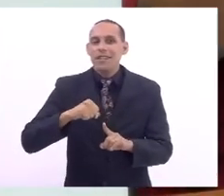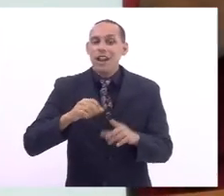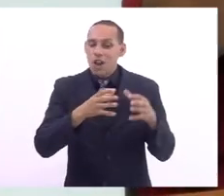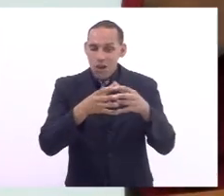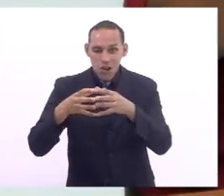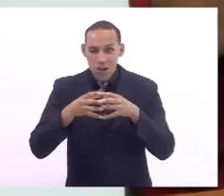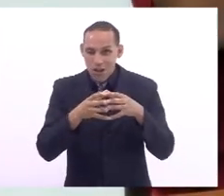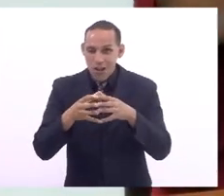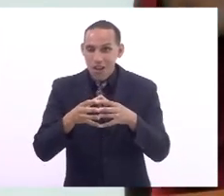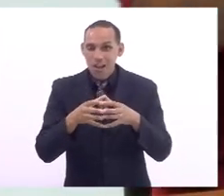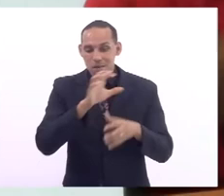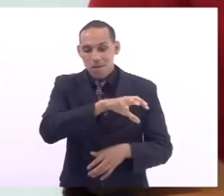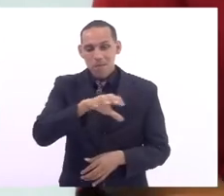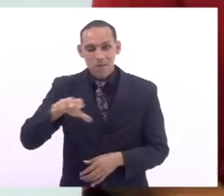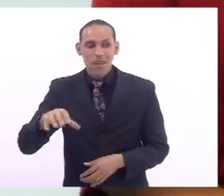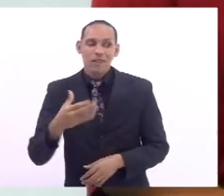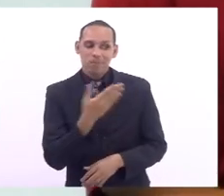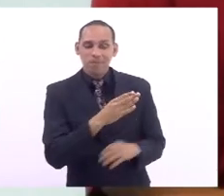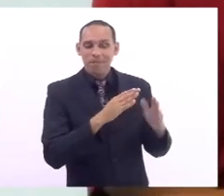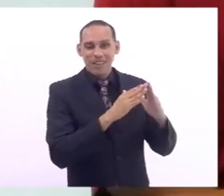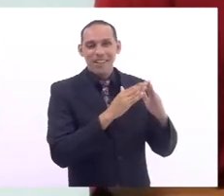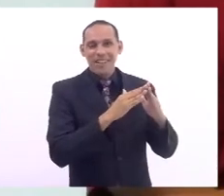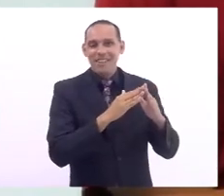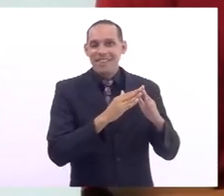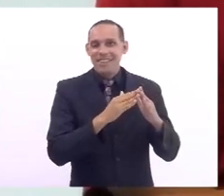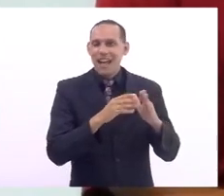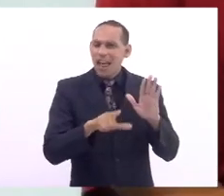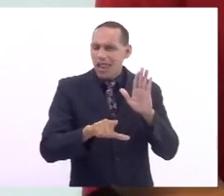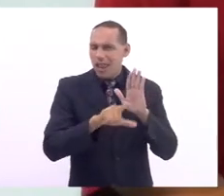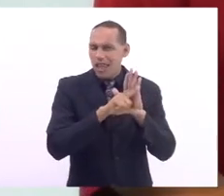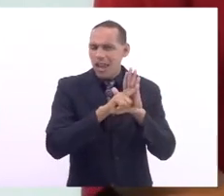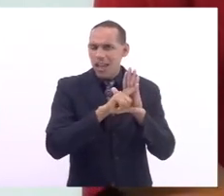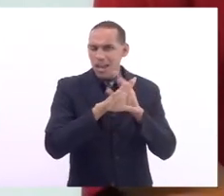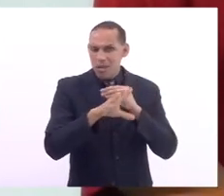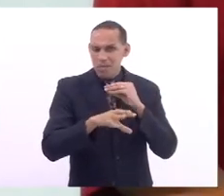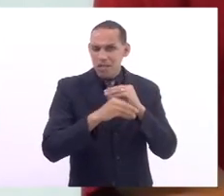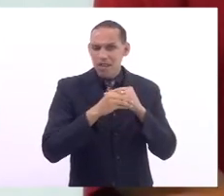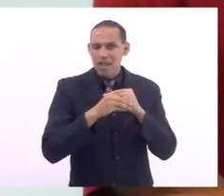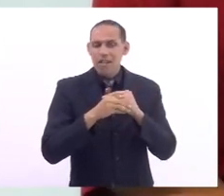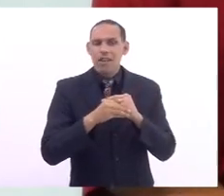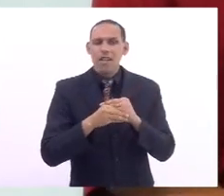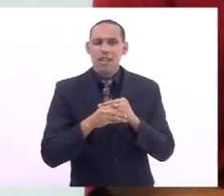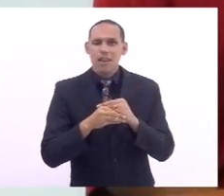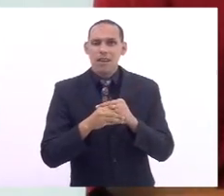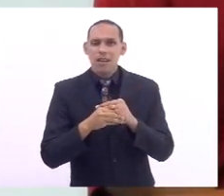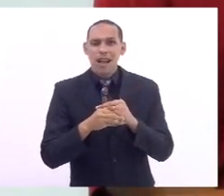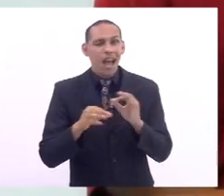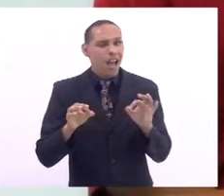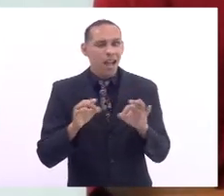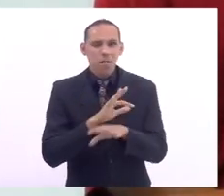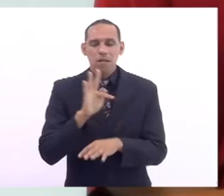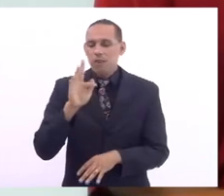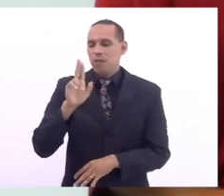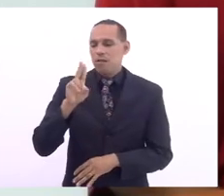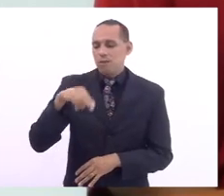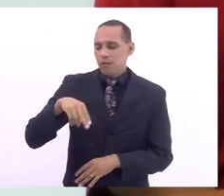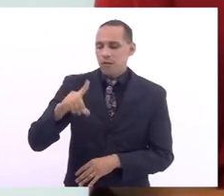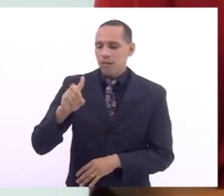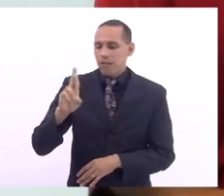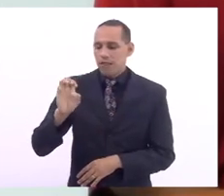entidades a cada Fluminense o diria até que essa lei complementar é assim desde a extinção da fundação em